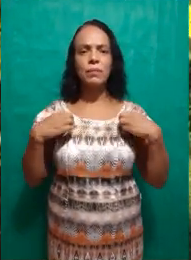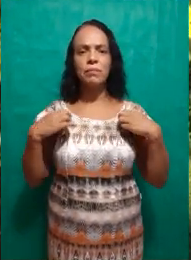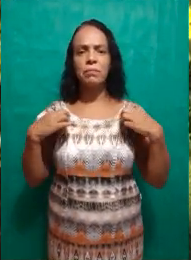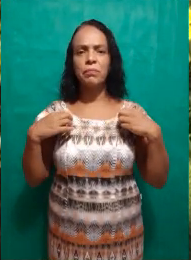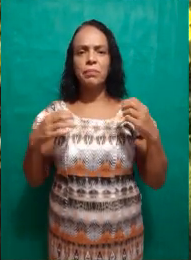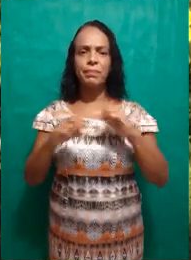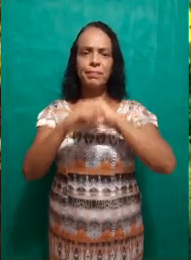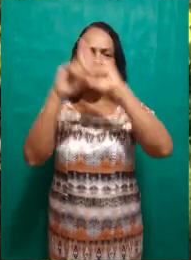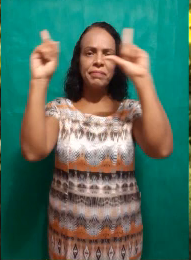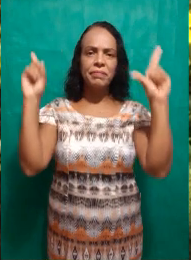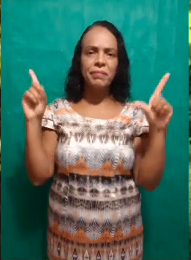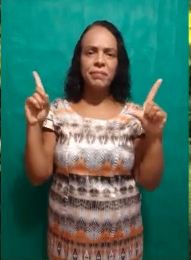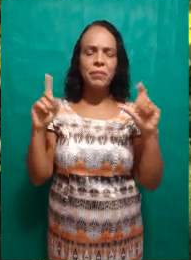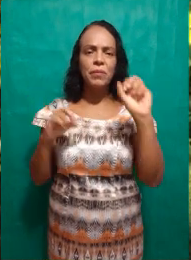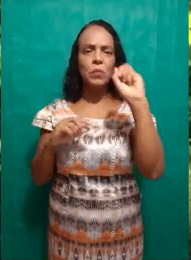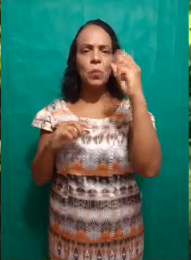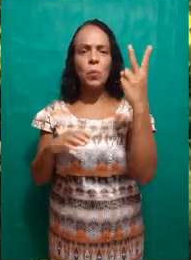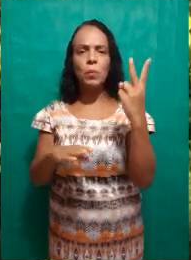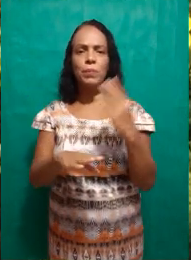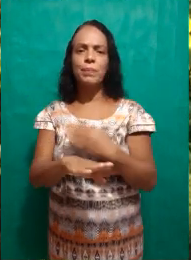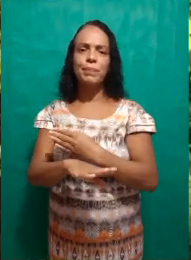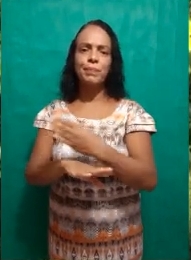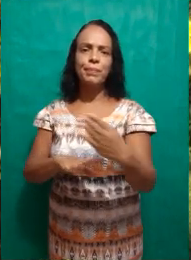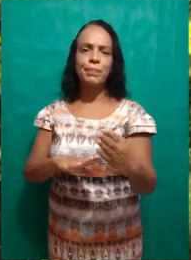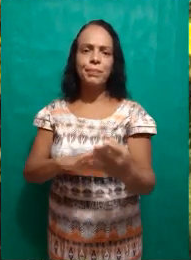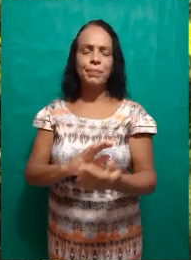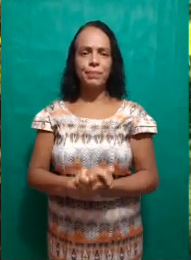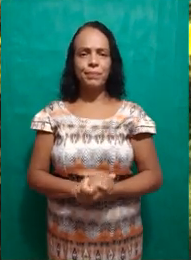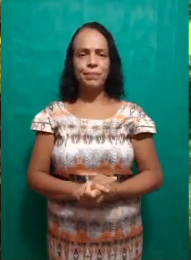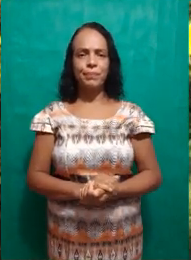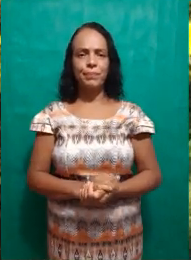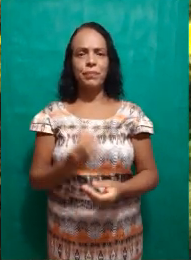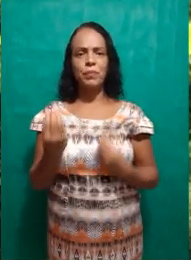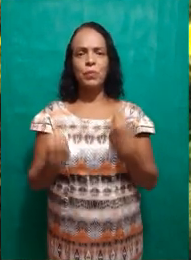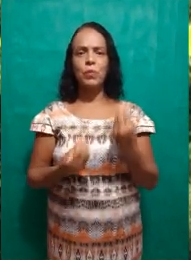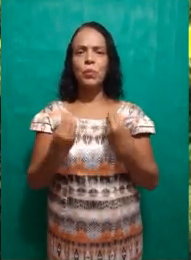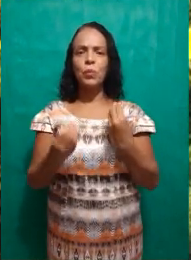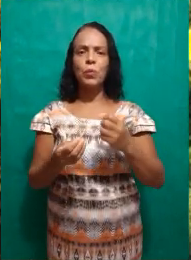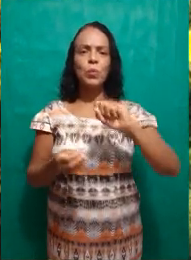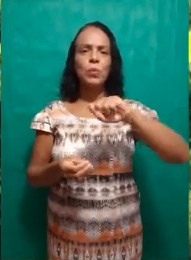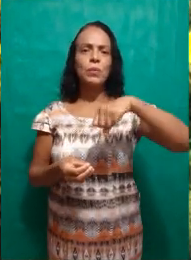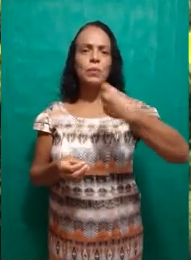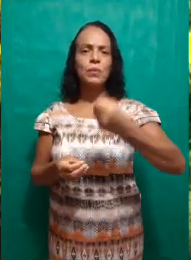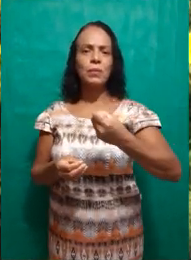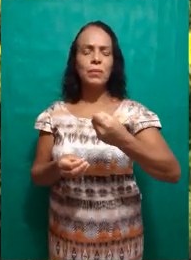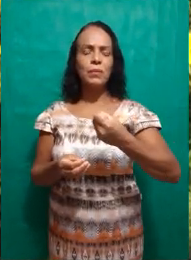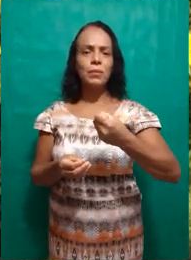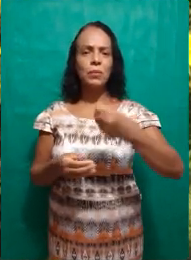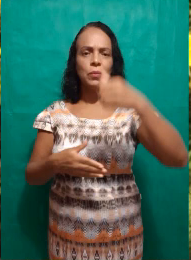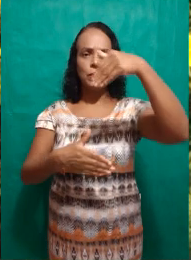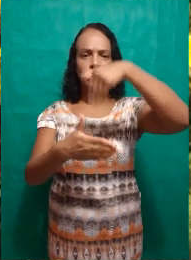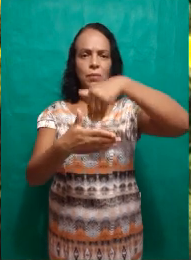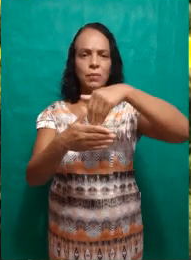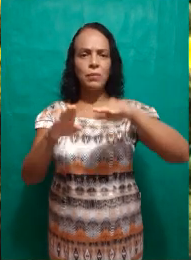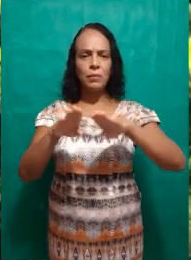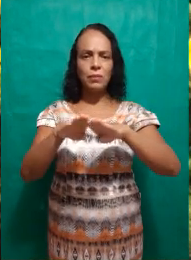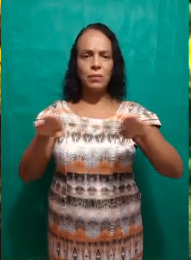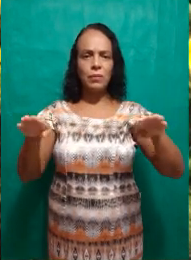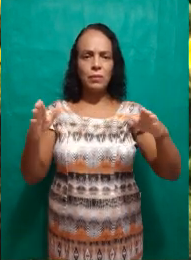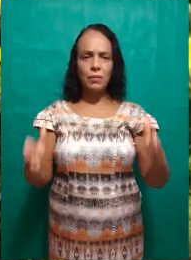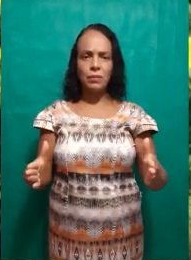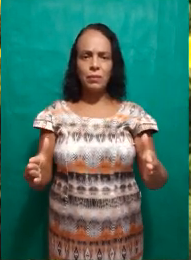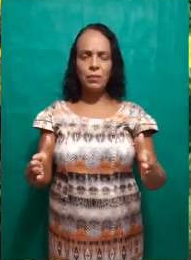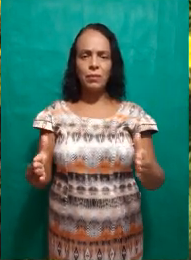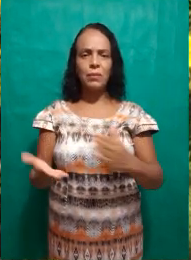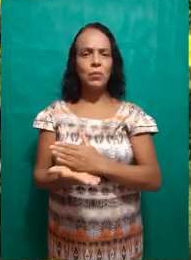que isso, desde o início, já existia. Como símbolo na mesa, na época